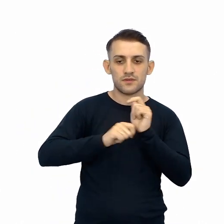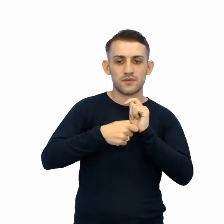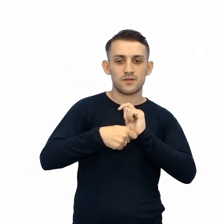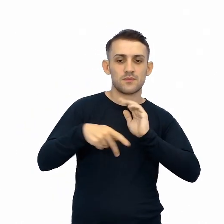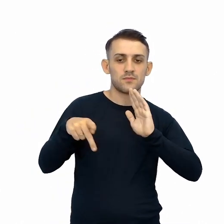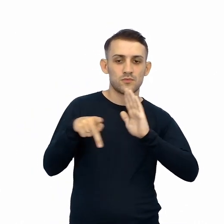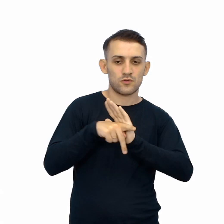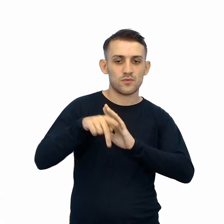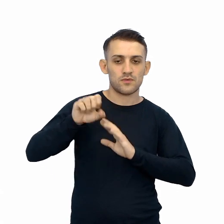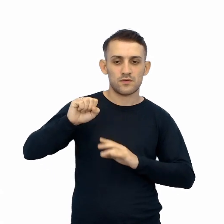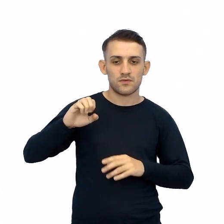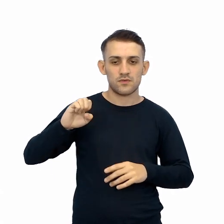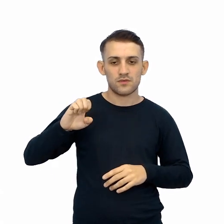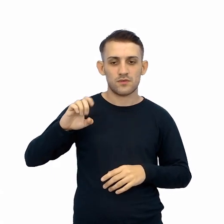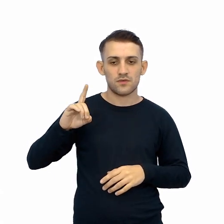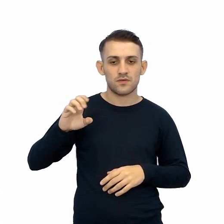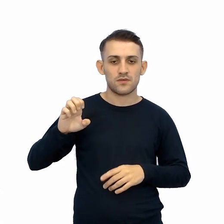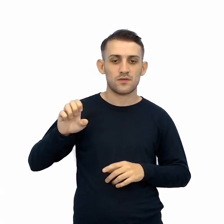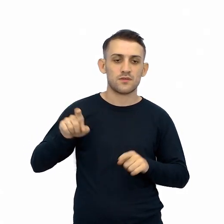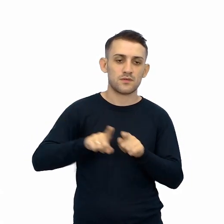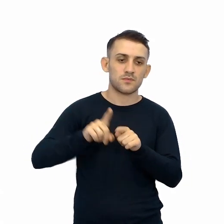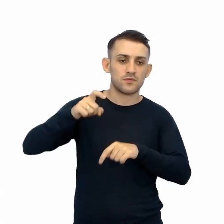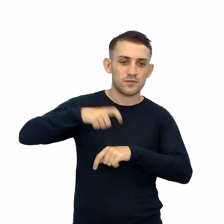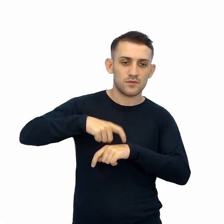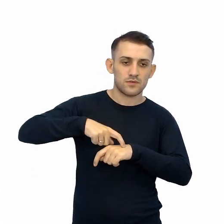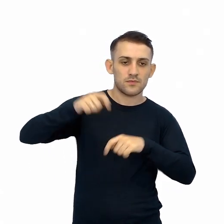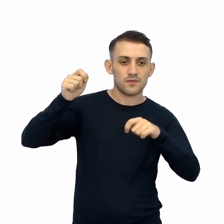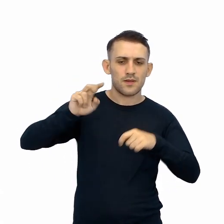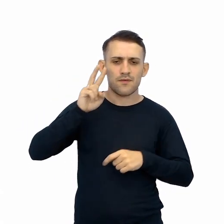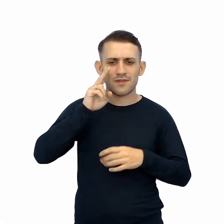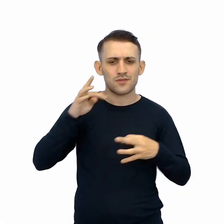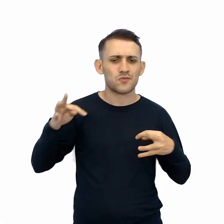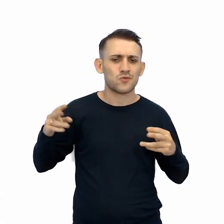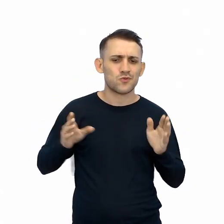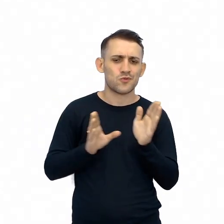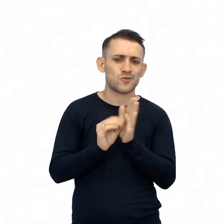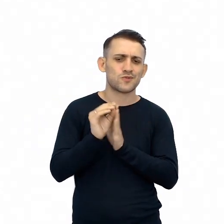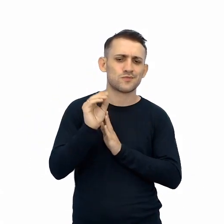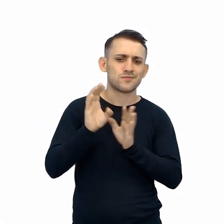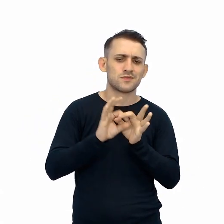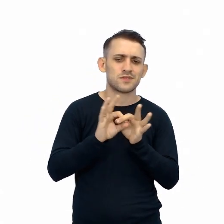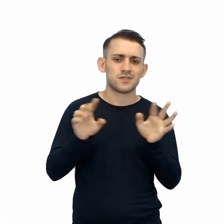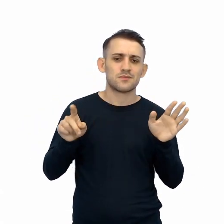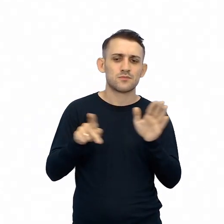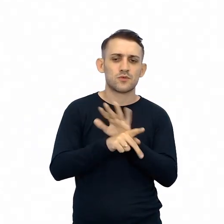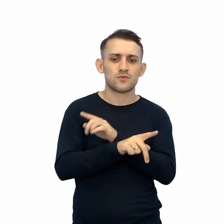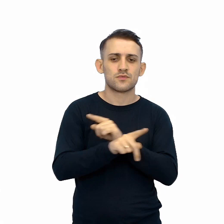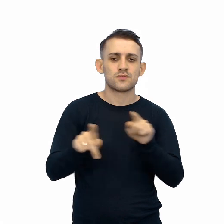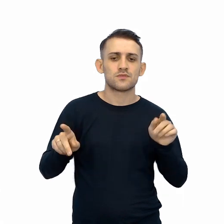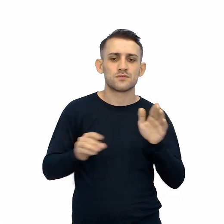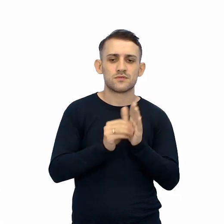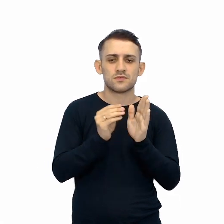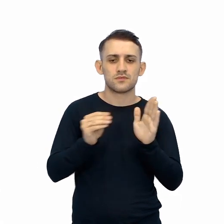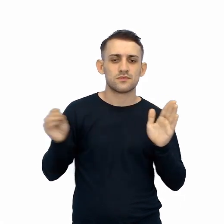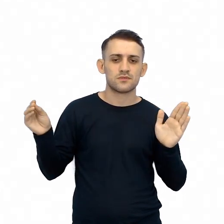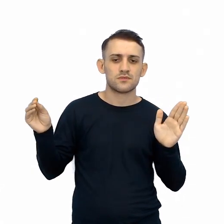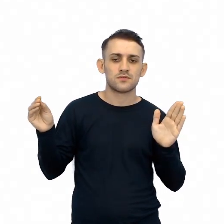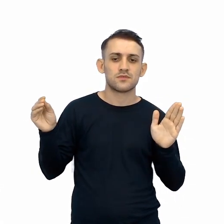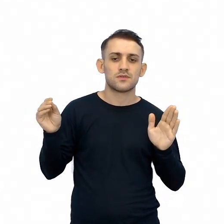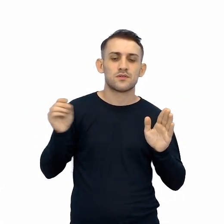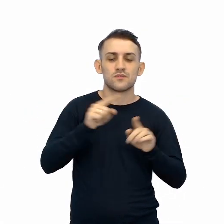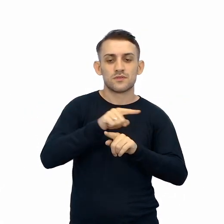da sede. E, nesse momento, você vai ver todo o conteúdo disponibilizado no Centro de Mídias. Daí,